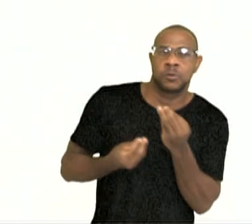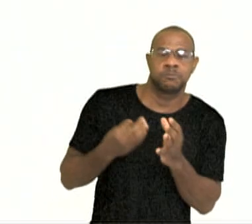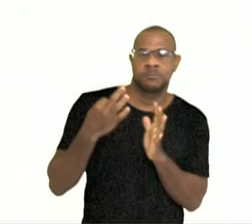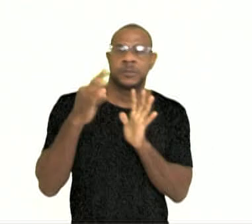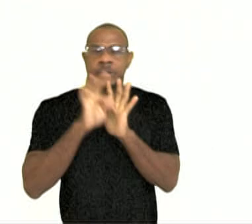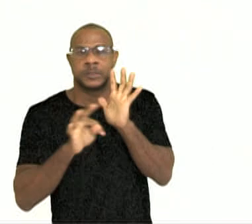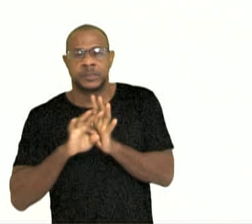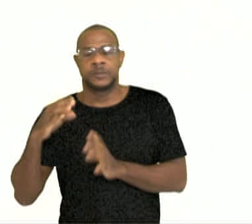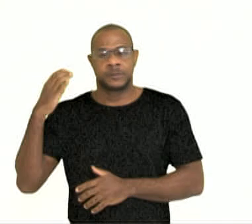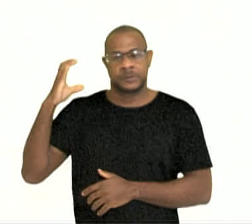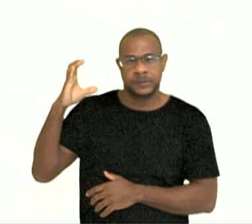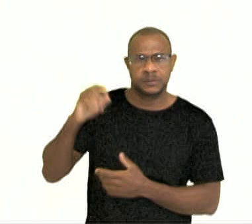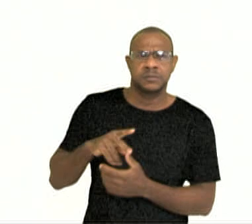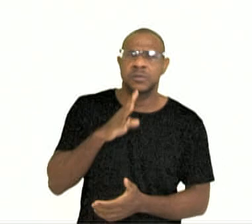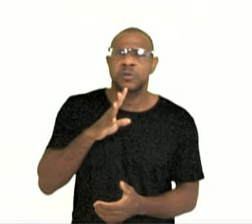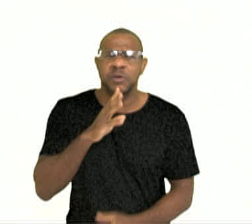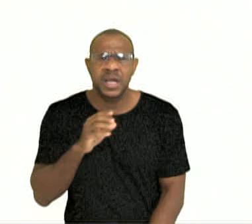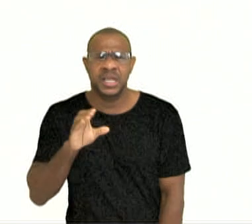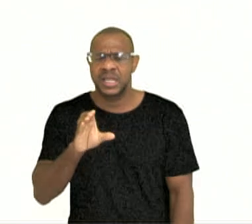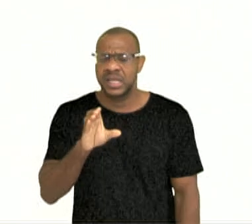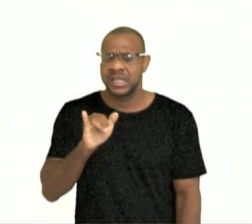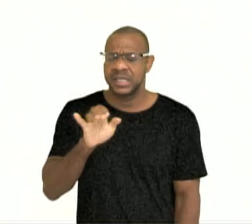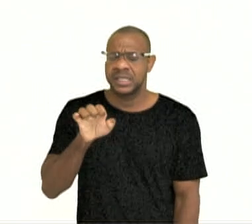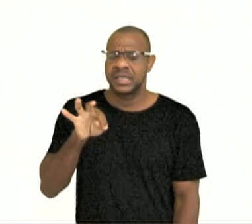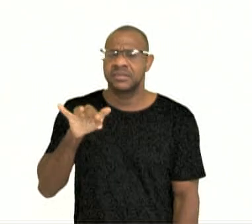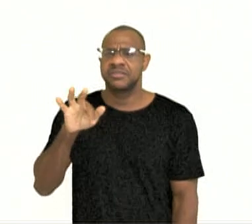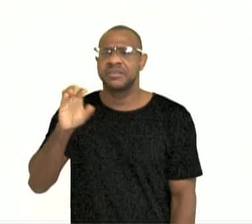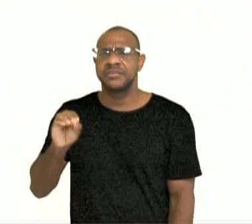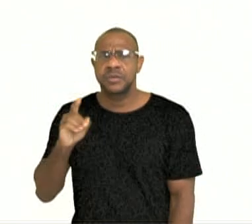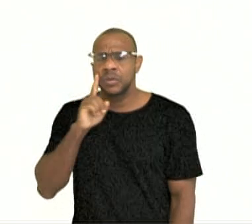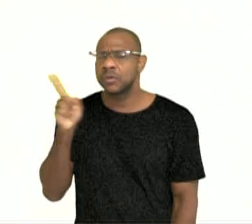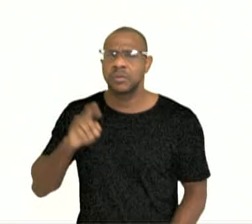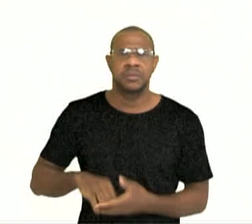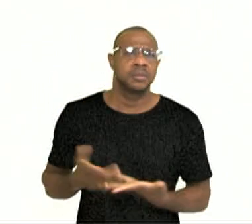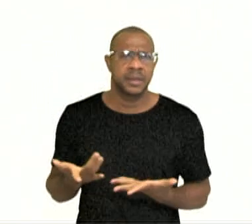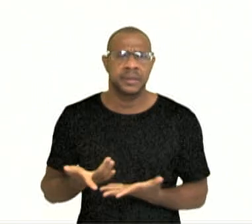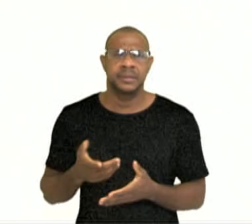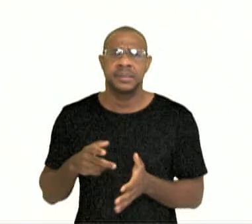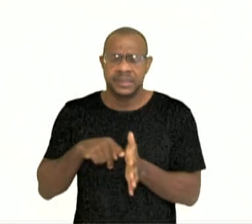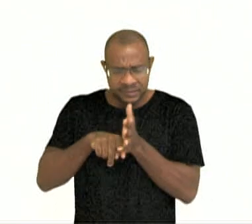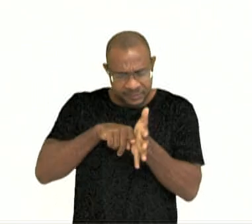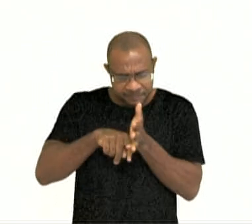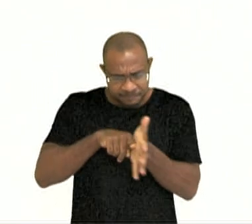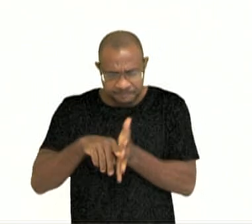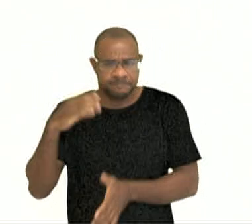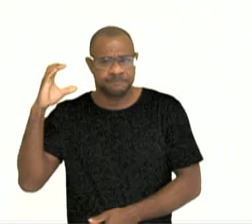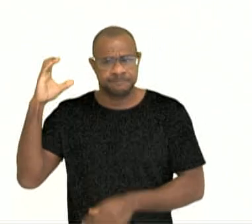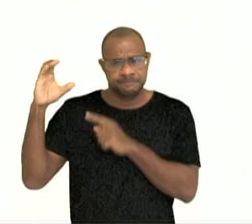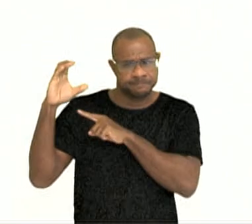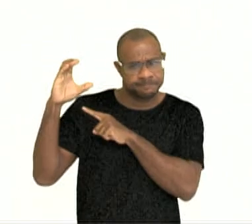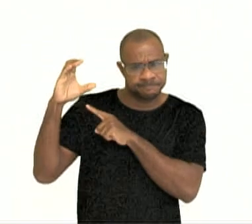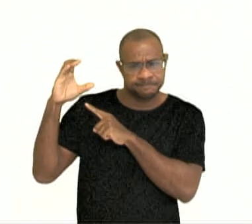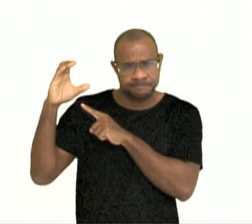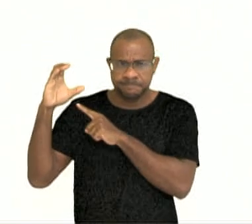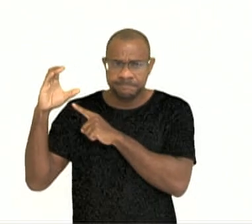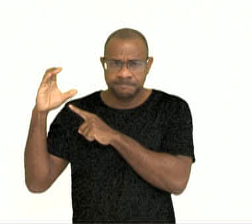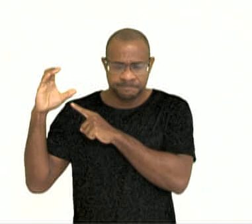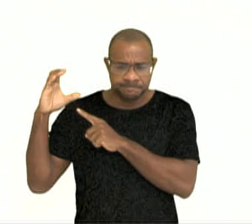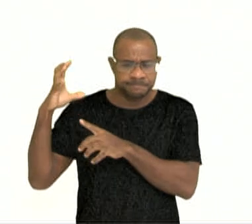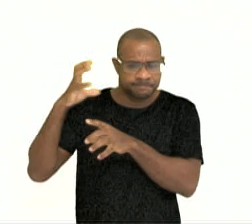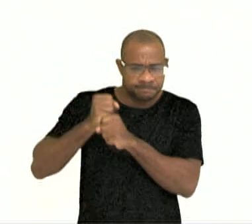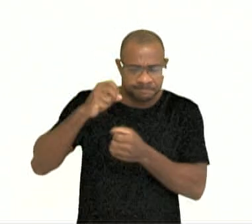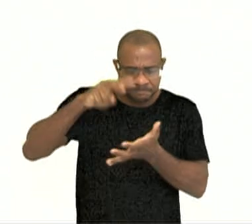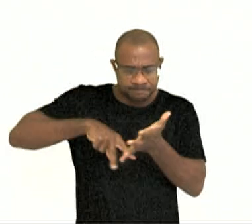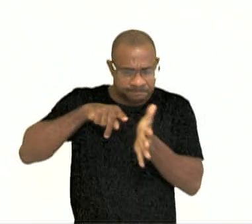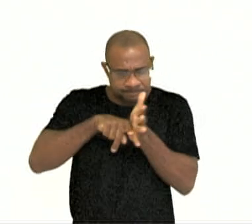significa científico? Algo científico significa que foi baseado em ciência, ou seja,